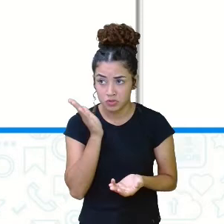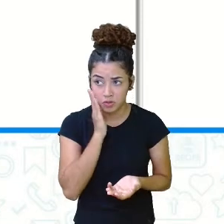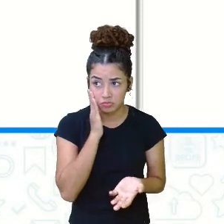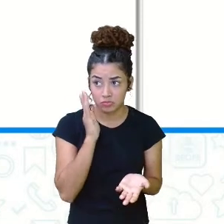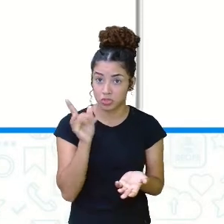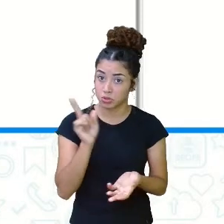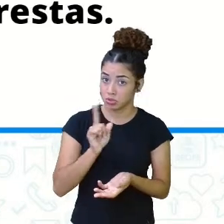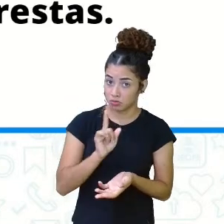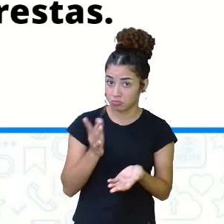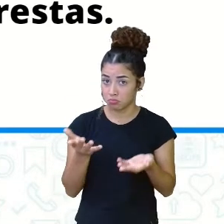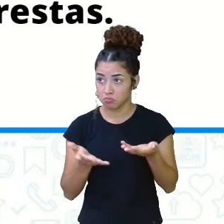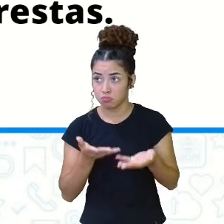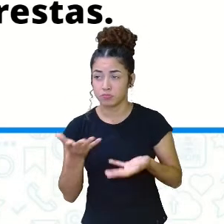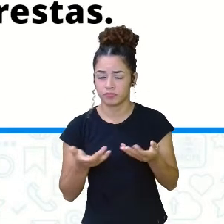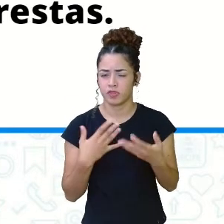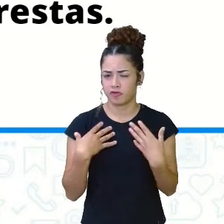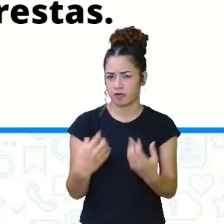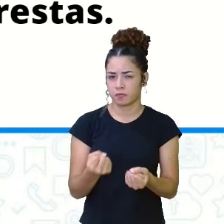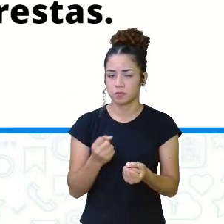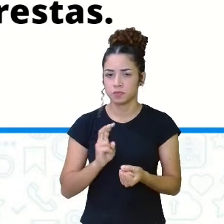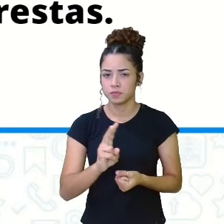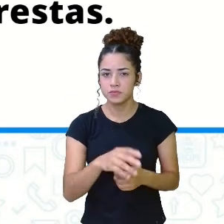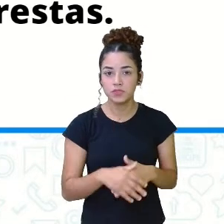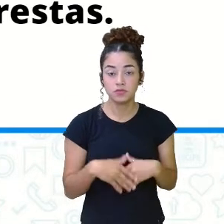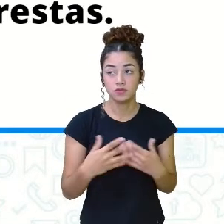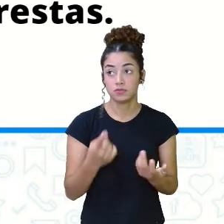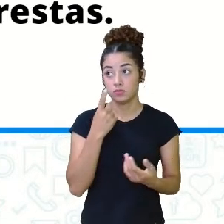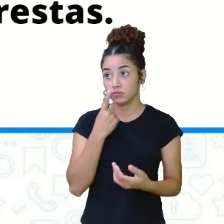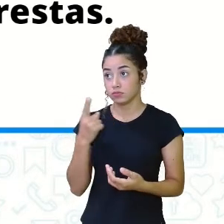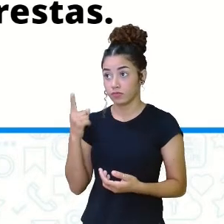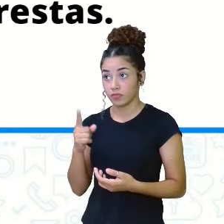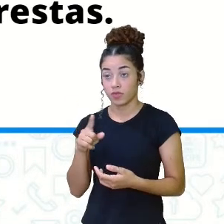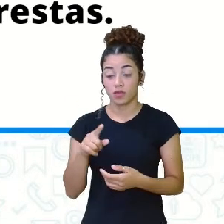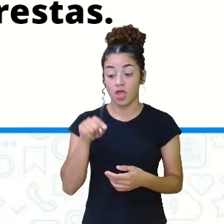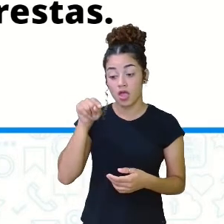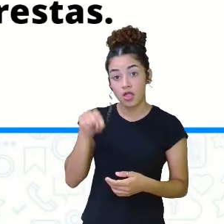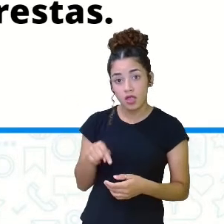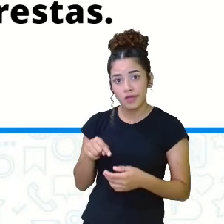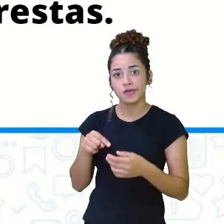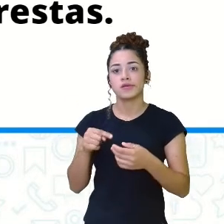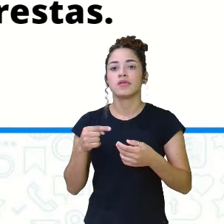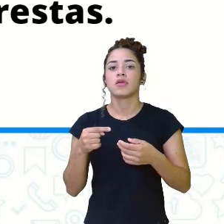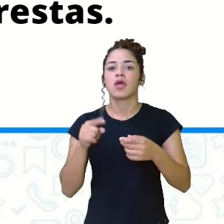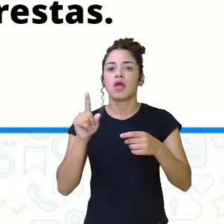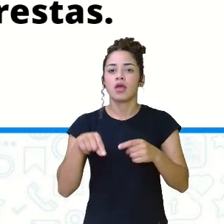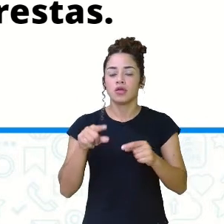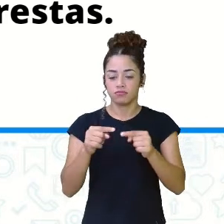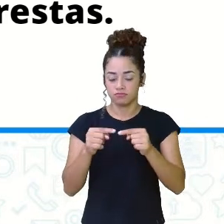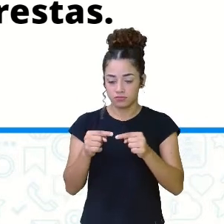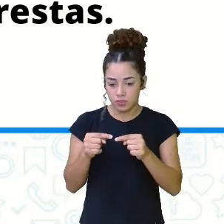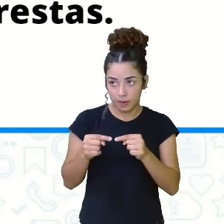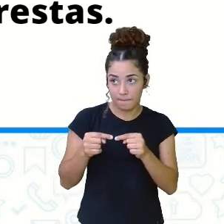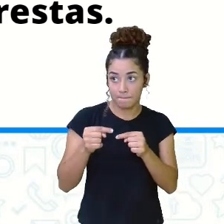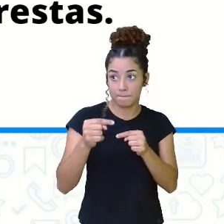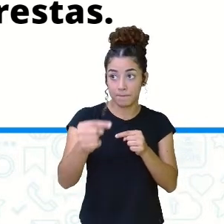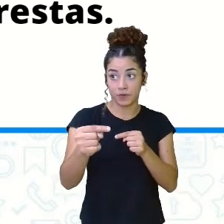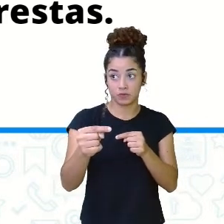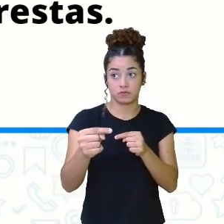Não? Vamos embora. Os polígonos são formados por segmentos de retas